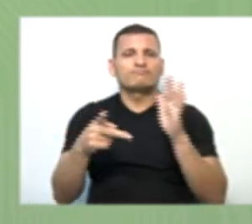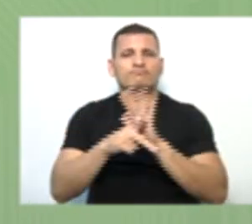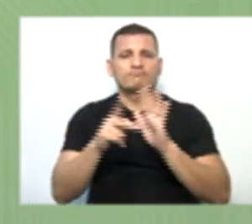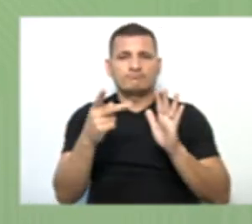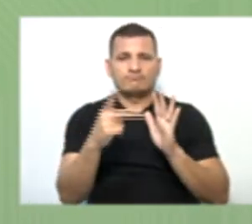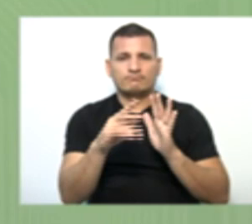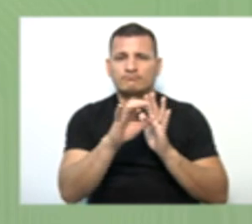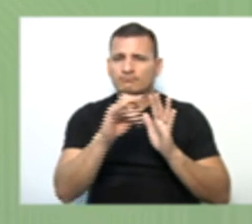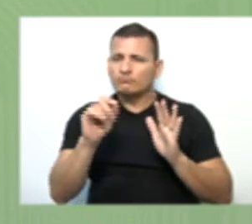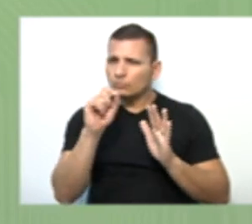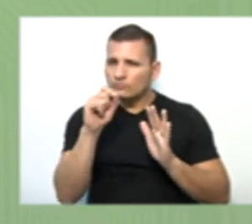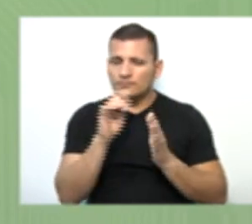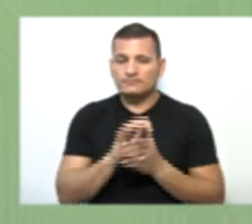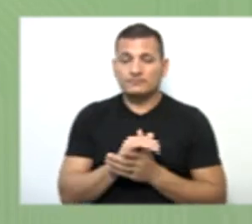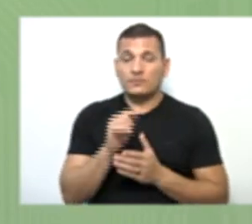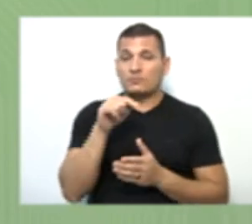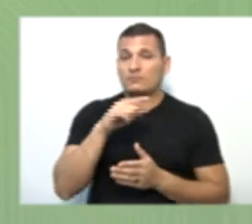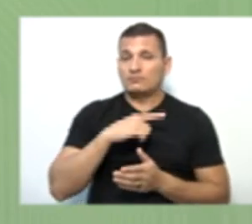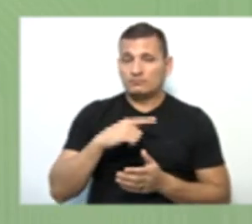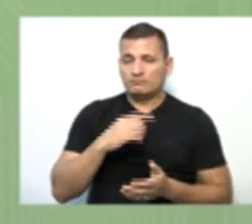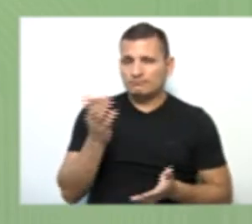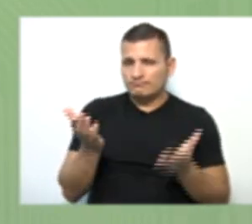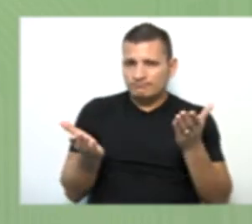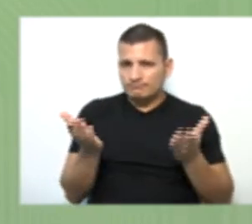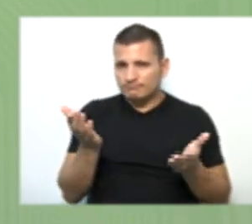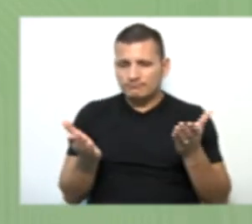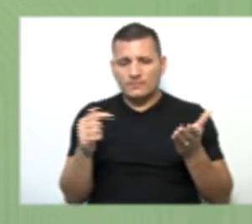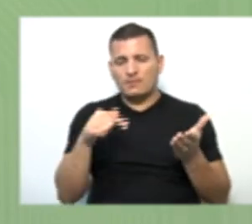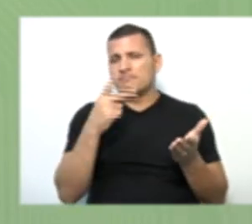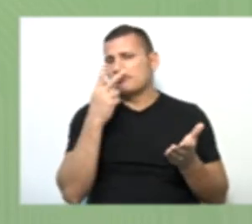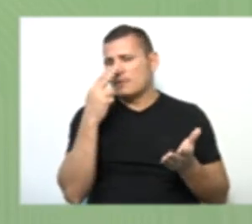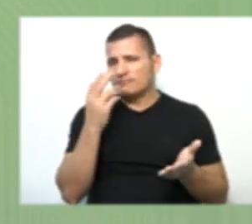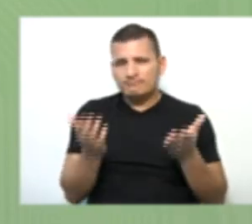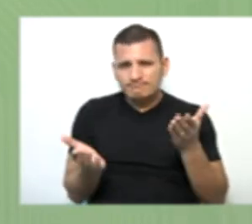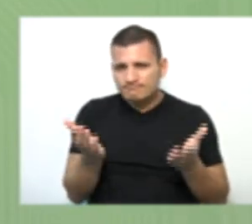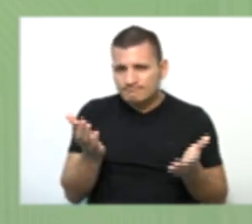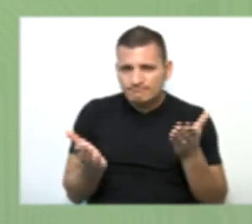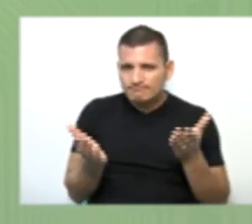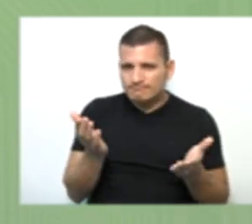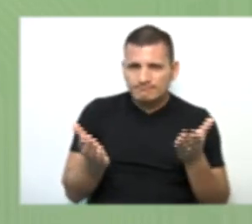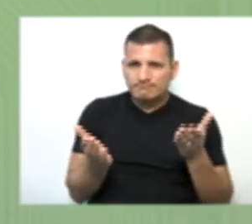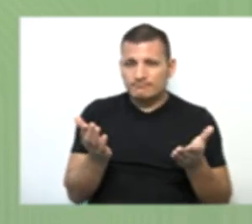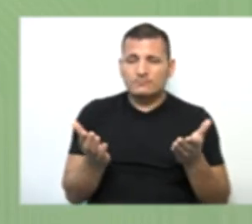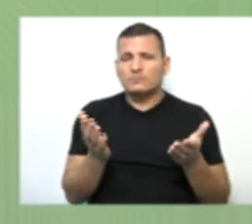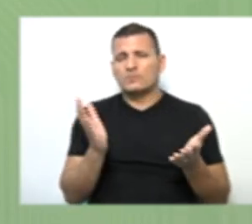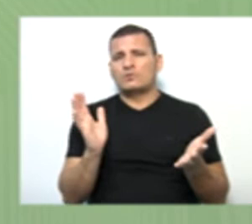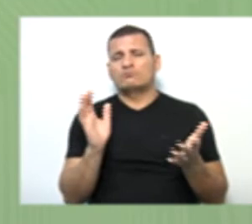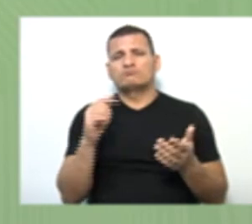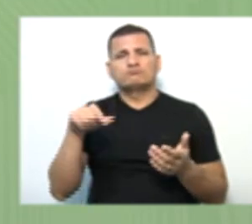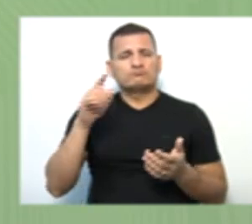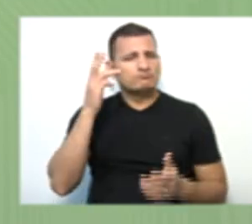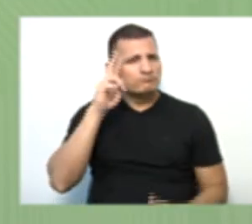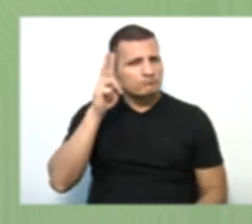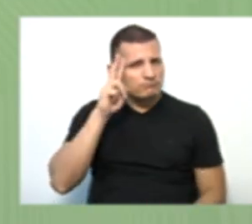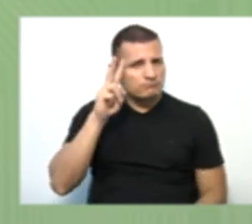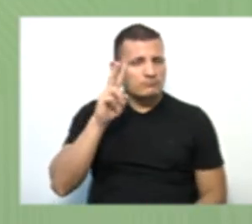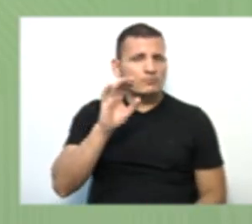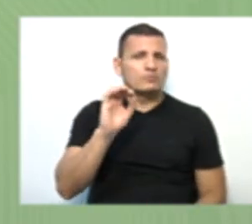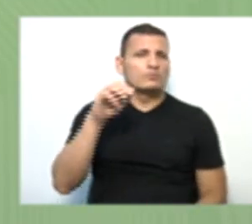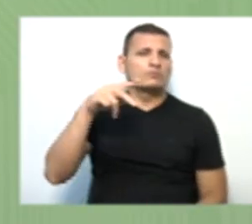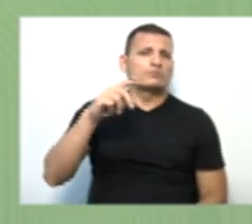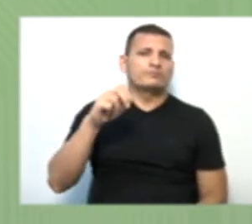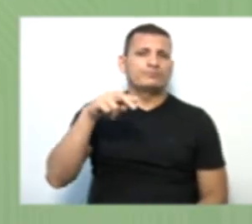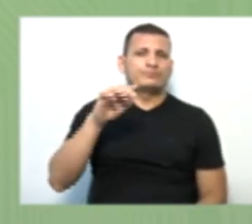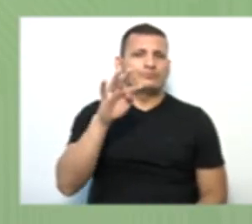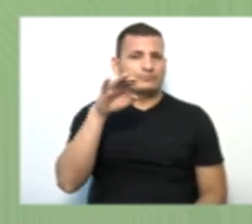bonequinhos numa balança, né? Então, nos remete balanço. Então, componentes patrimonial, não sei se vocês lembram, na nossa primeira